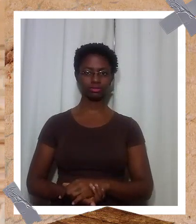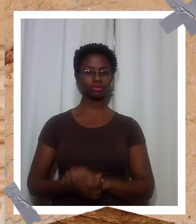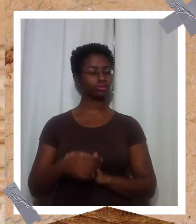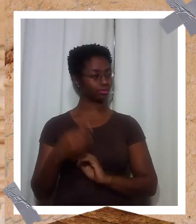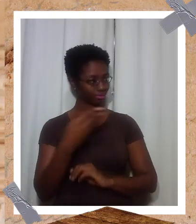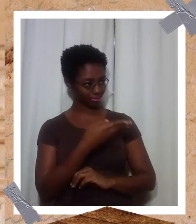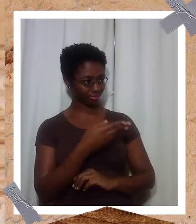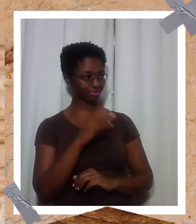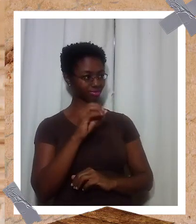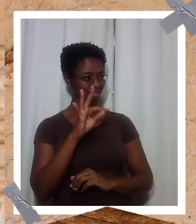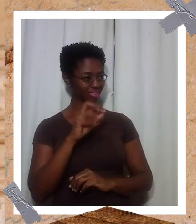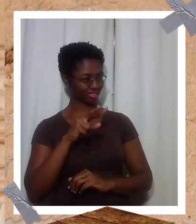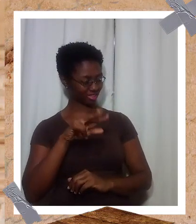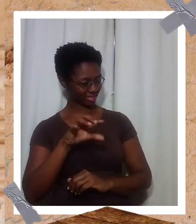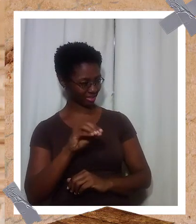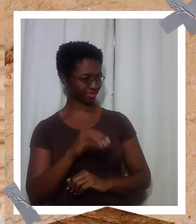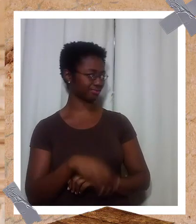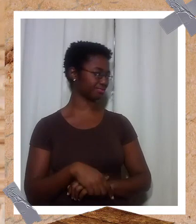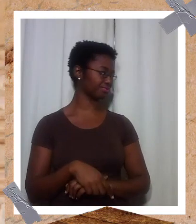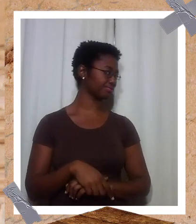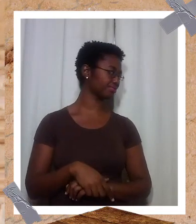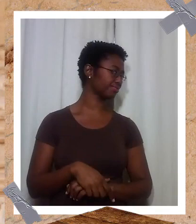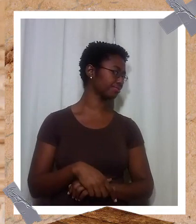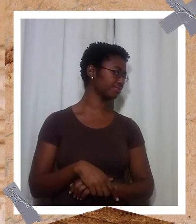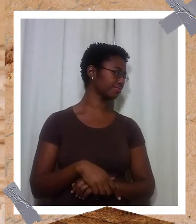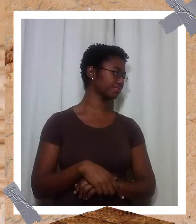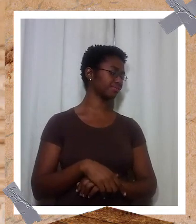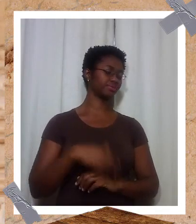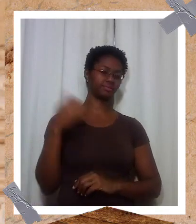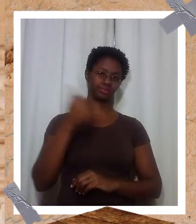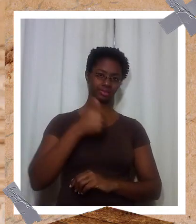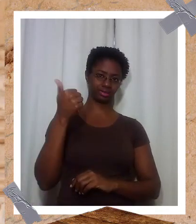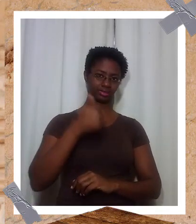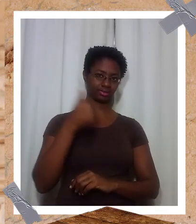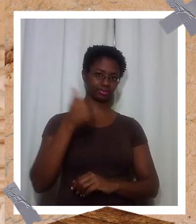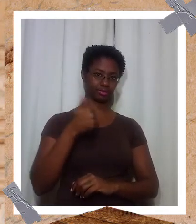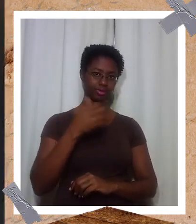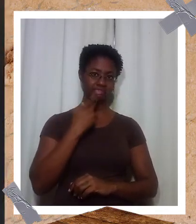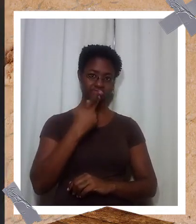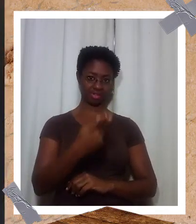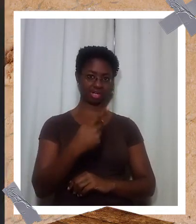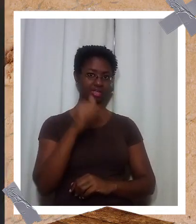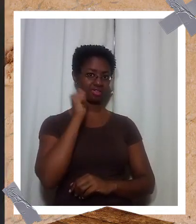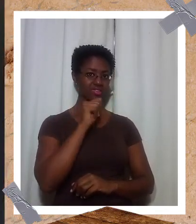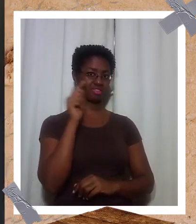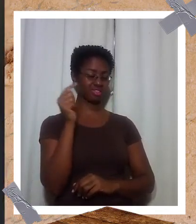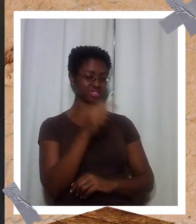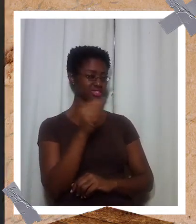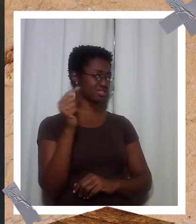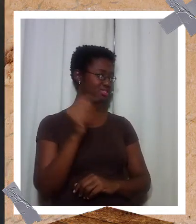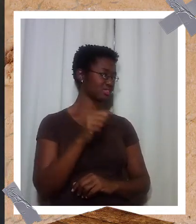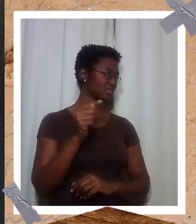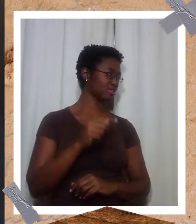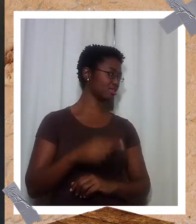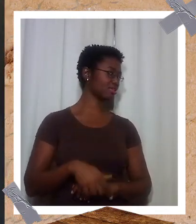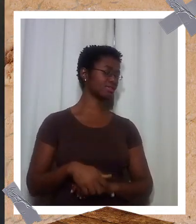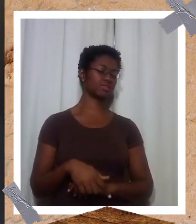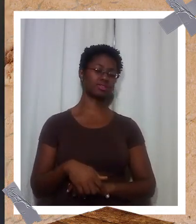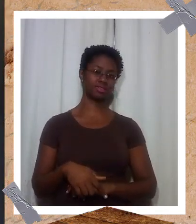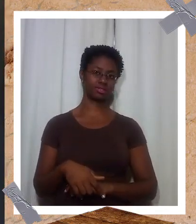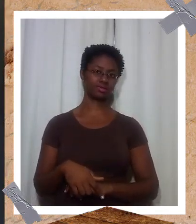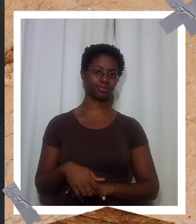Otávio. Bom, em primeiro lugar, eu quero falar que essa mulher aqui, ela super me